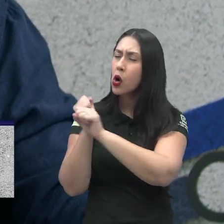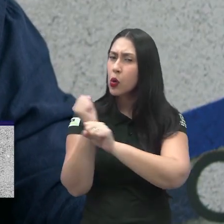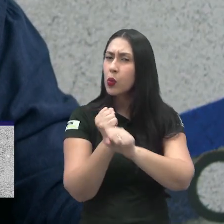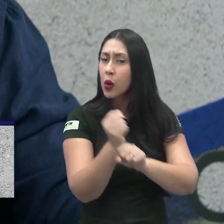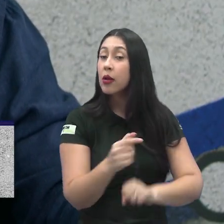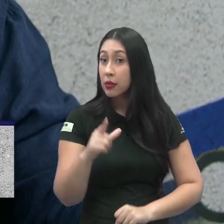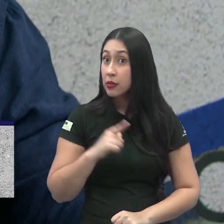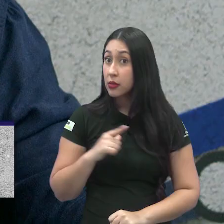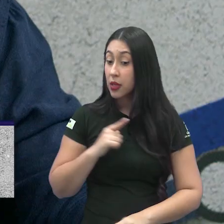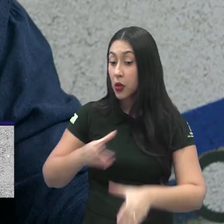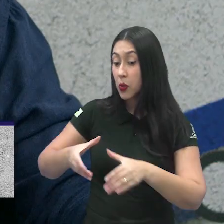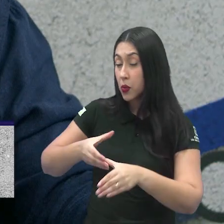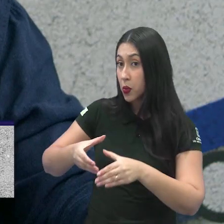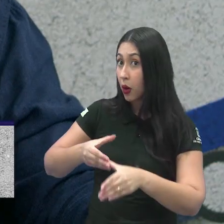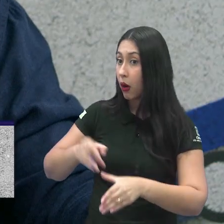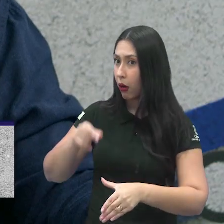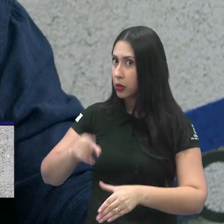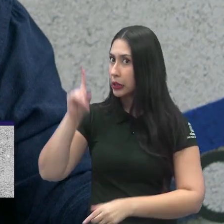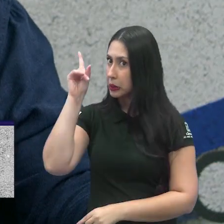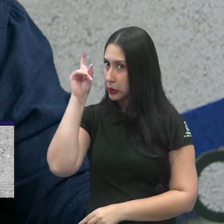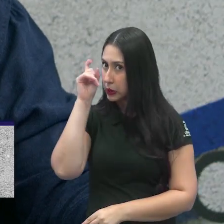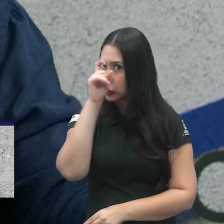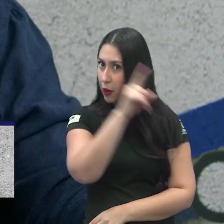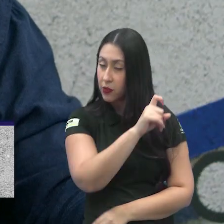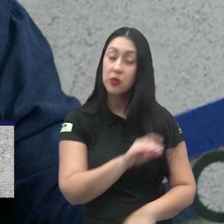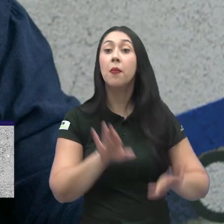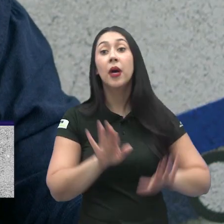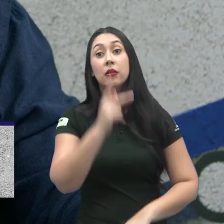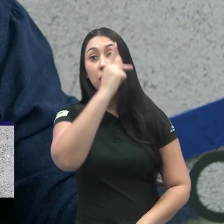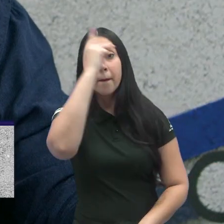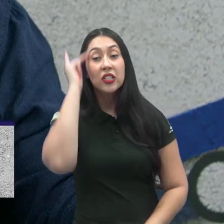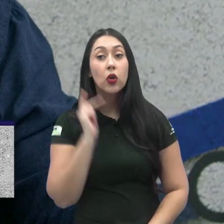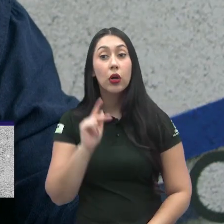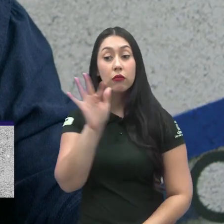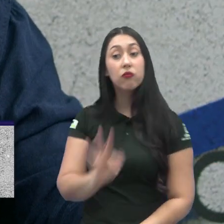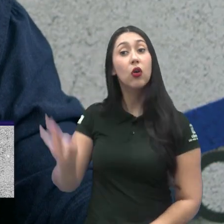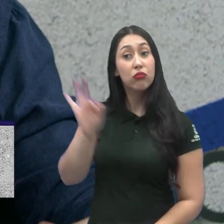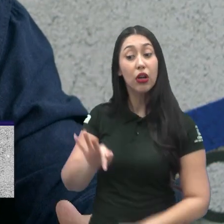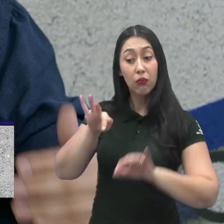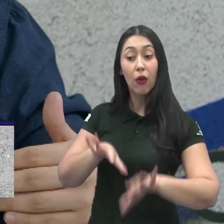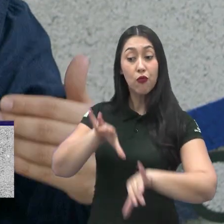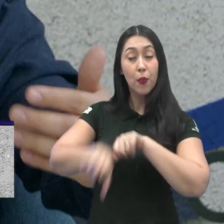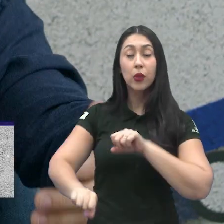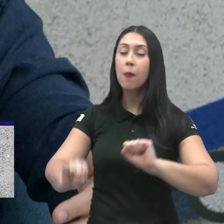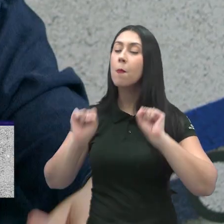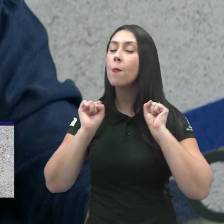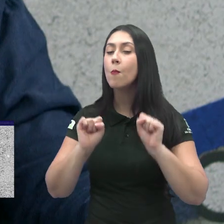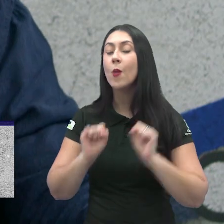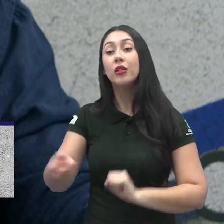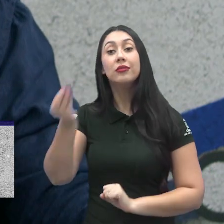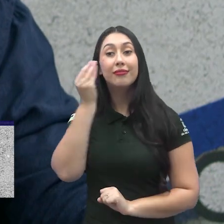foi abrir chamadas para o concurso. É um concurso bastante concorrido, qualquer pessoa com ensino superior pode estar apto a